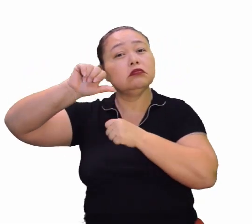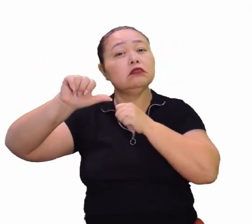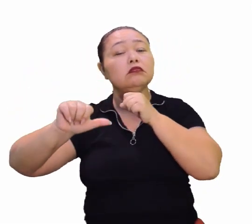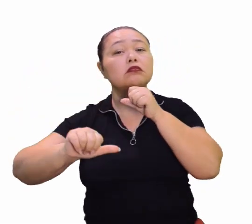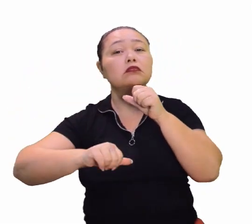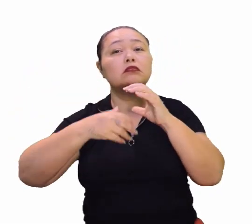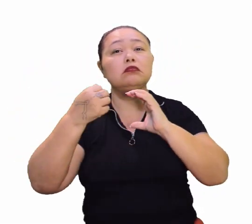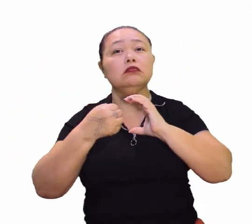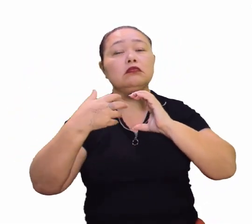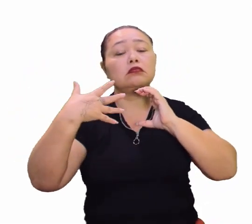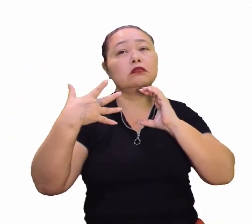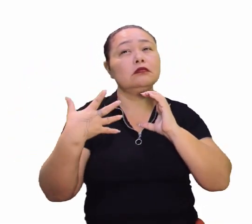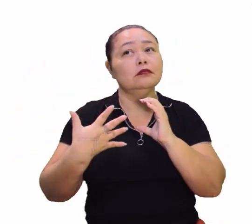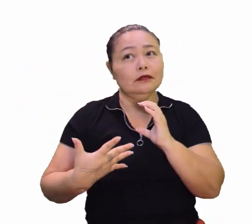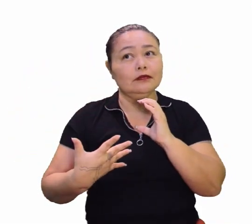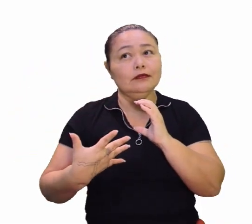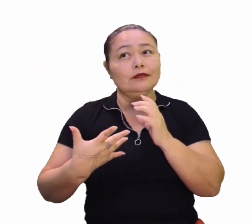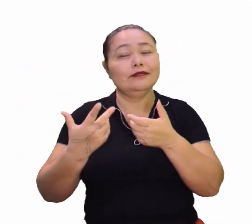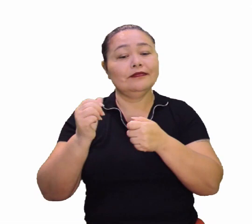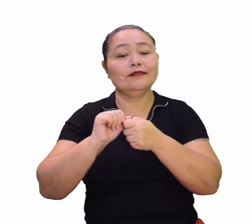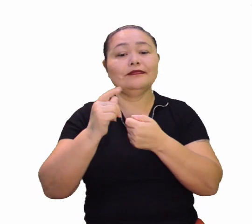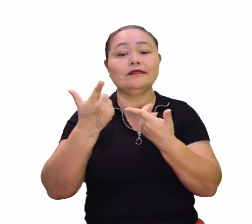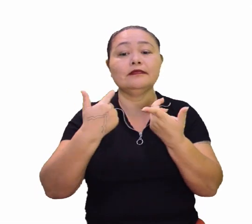suas características